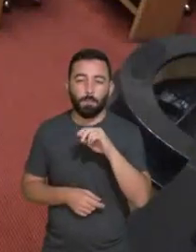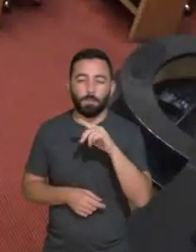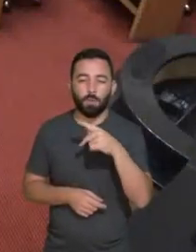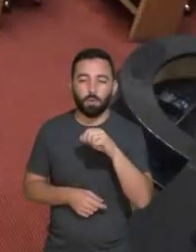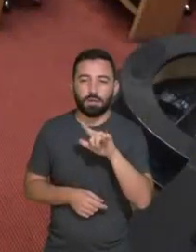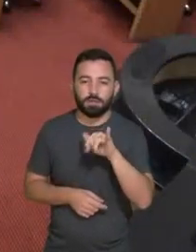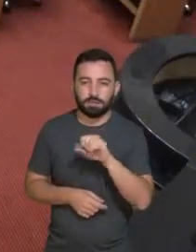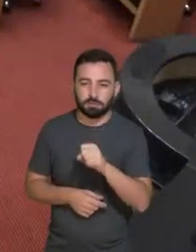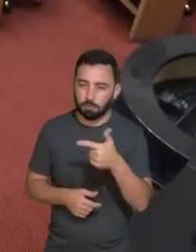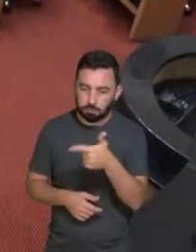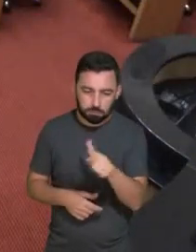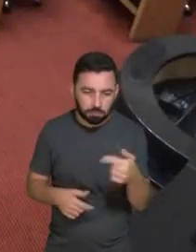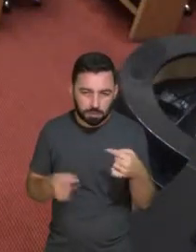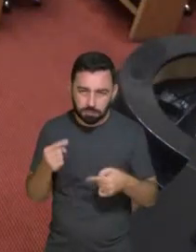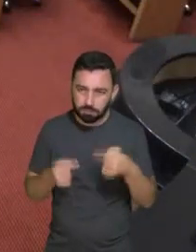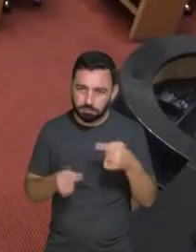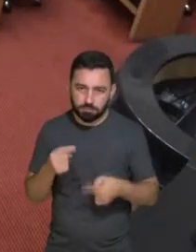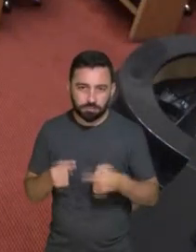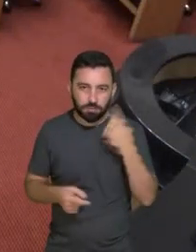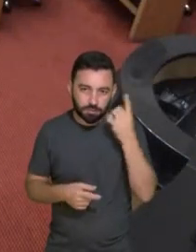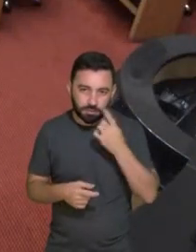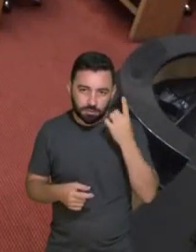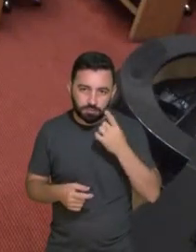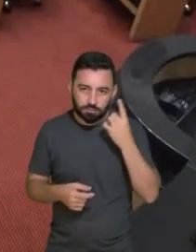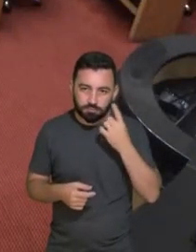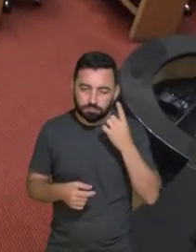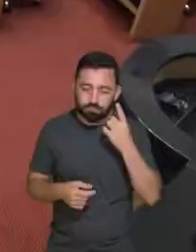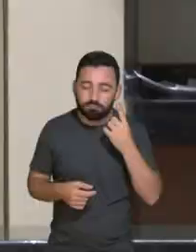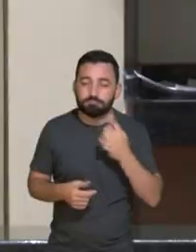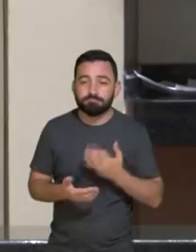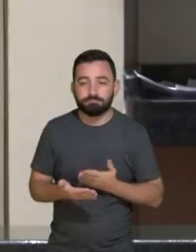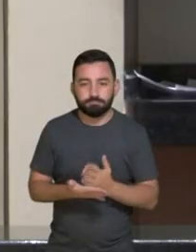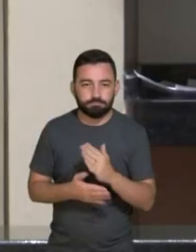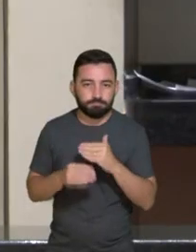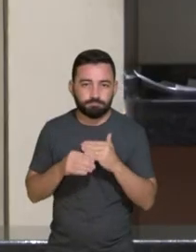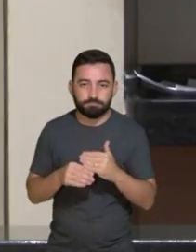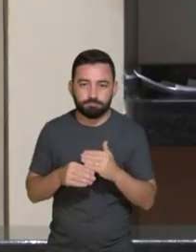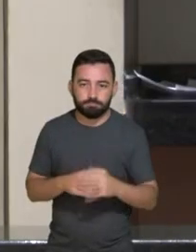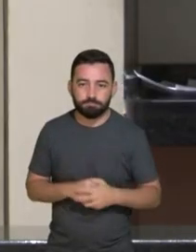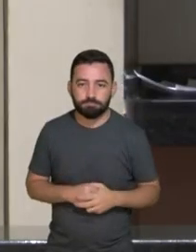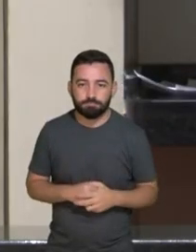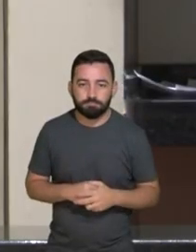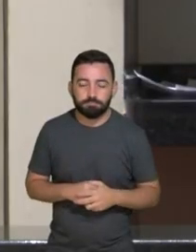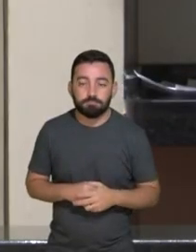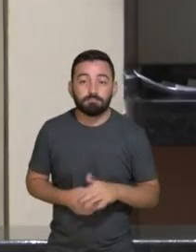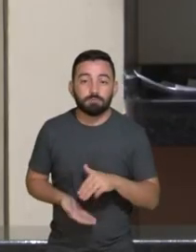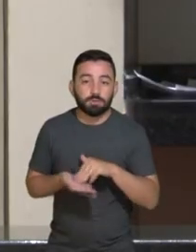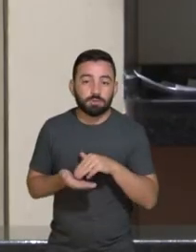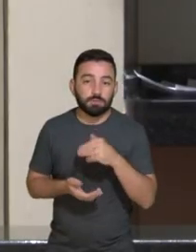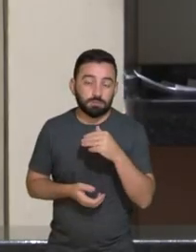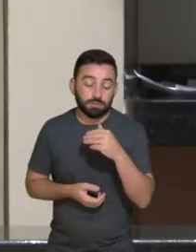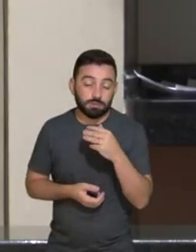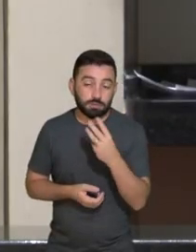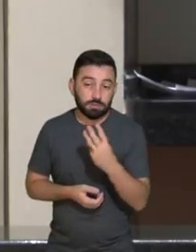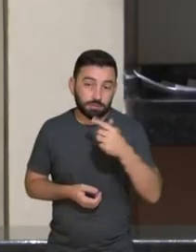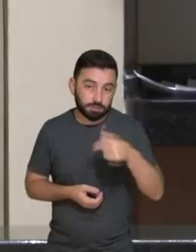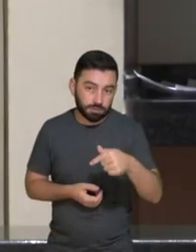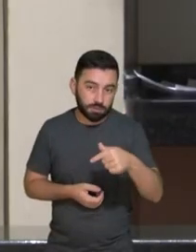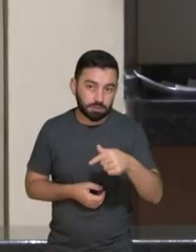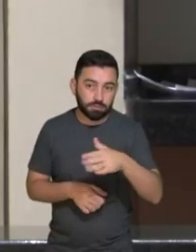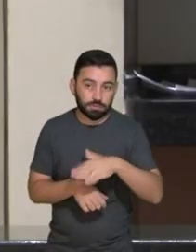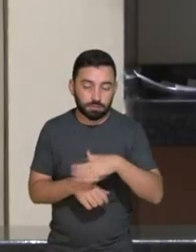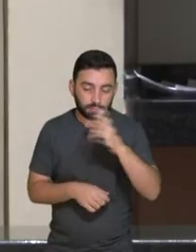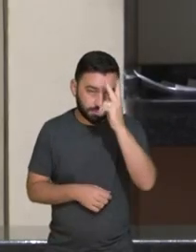queira discutir em votação, deputados que aprovam, permaneçam como se encontram. Aprovado por unanimidade, moção 37, autor deputada